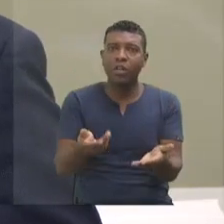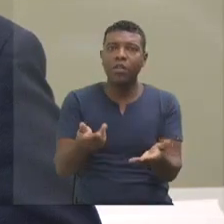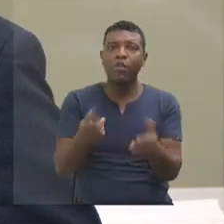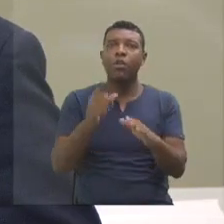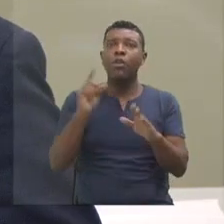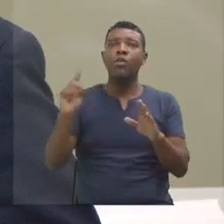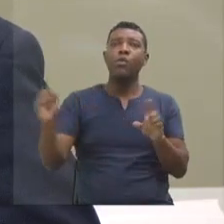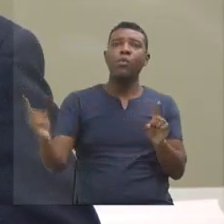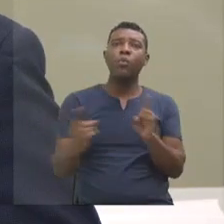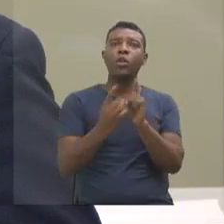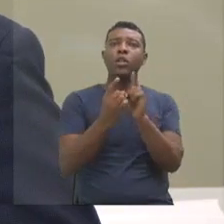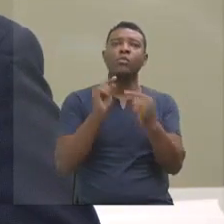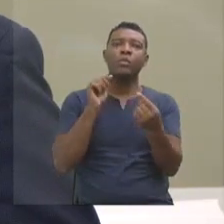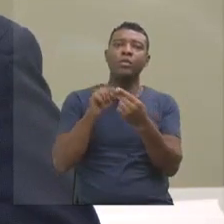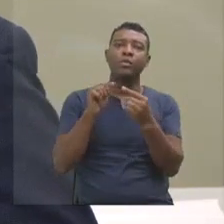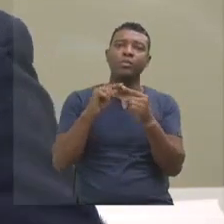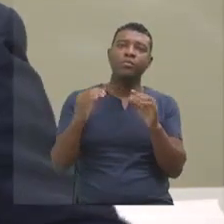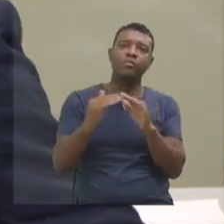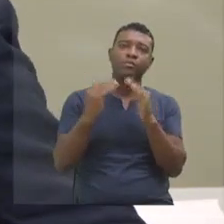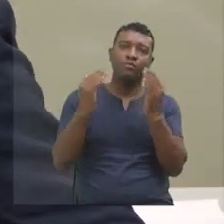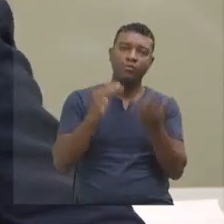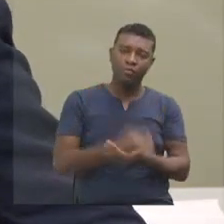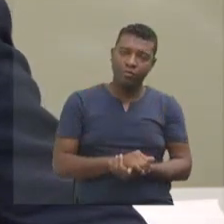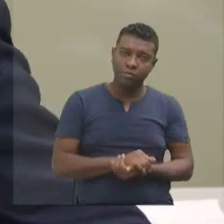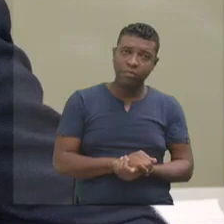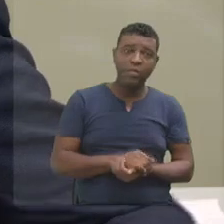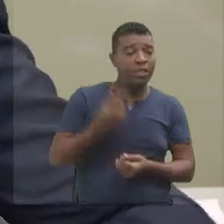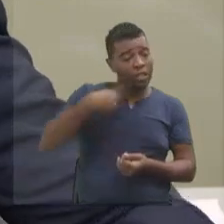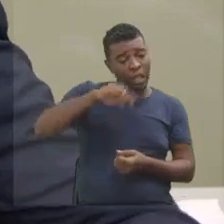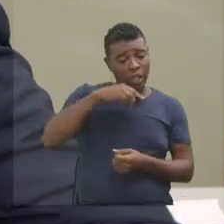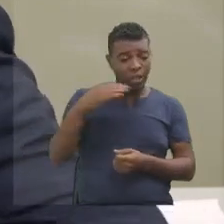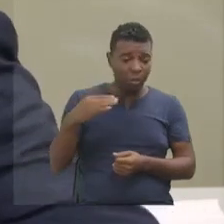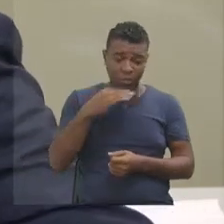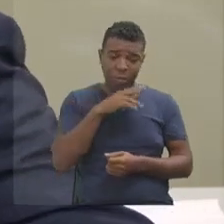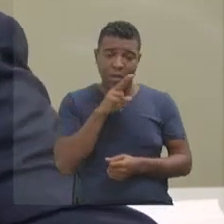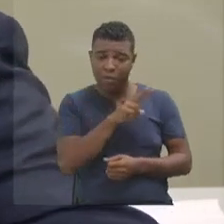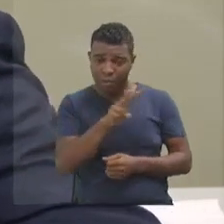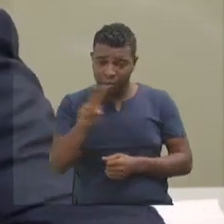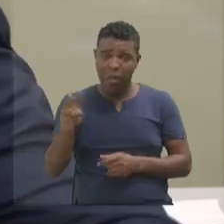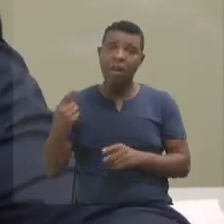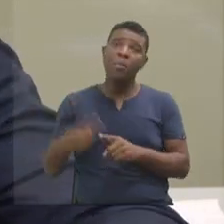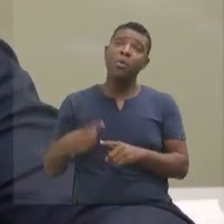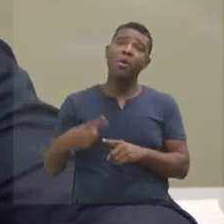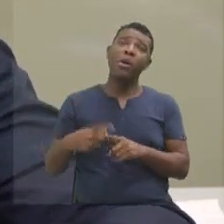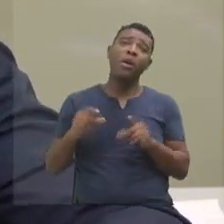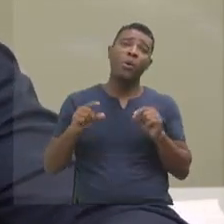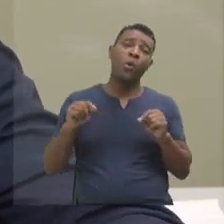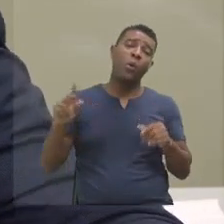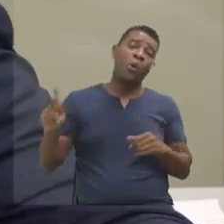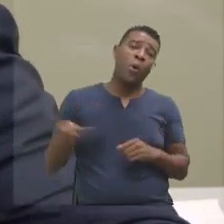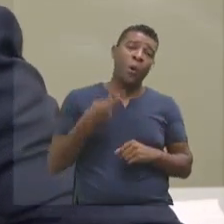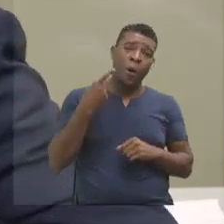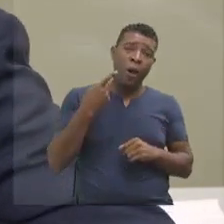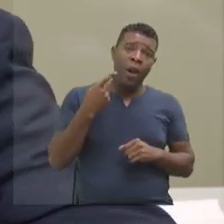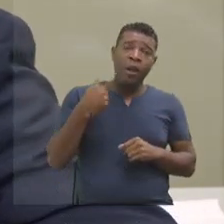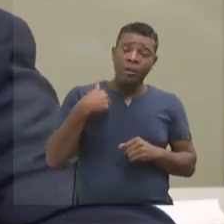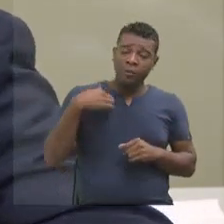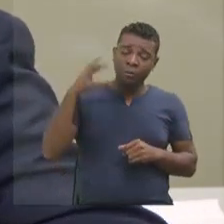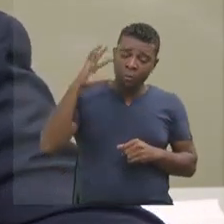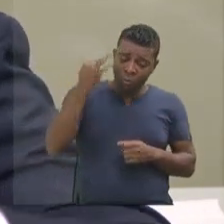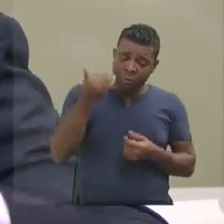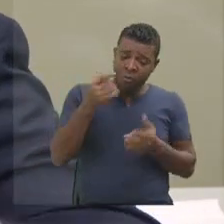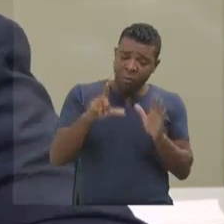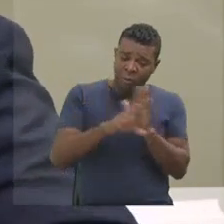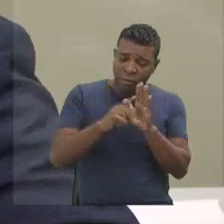atendimento adequado e a gente vê isso porque é sempre eu acho legítimo justo até